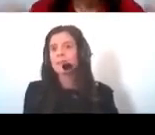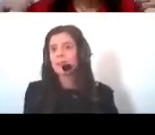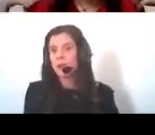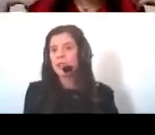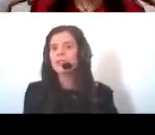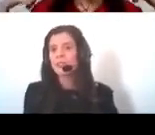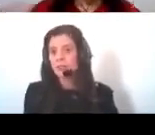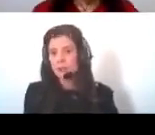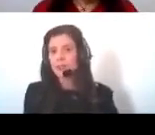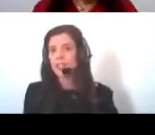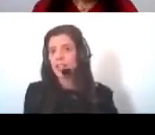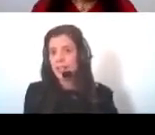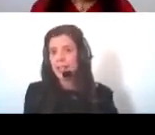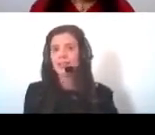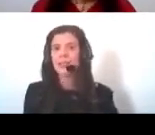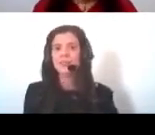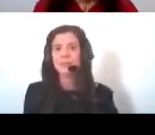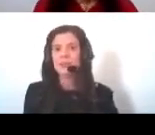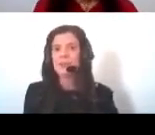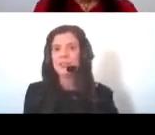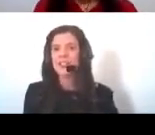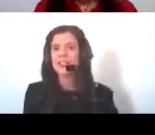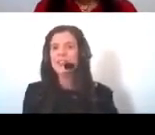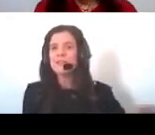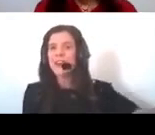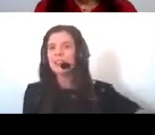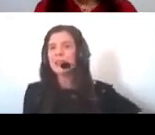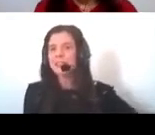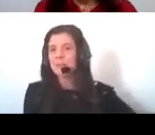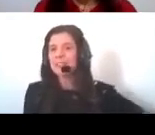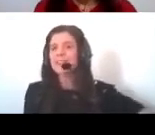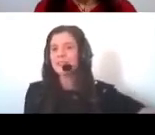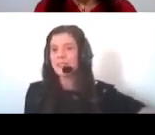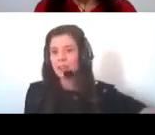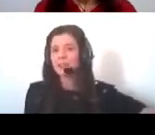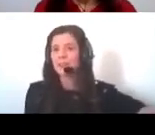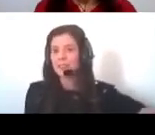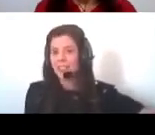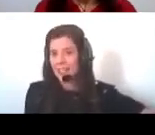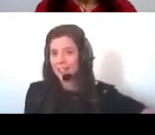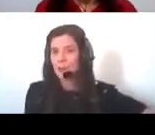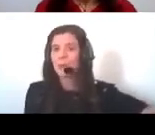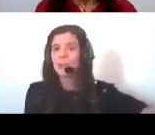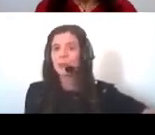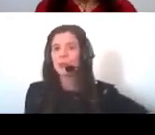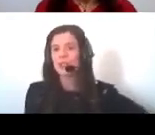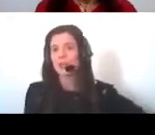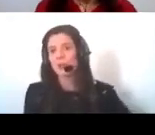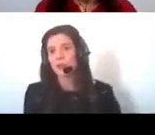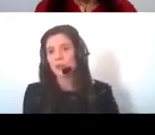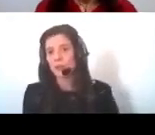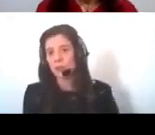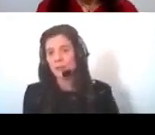Podem ou não ser servidores de carreira, nós temos provavelmente aí vários participantes que são servidores de carreira, ocupando hoje